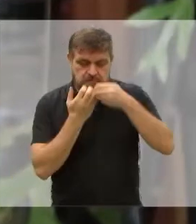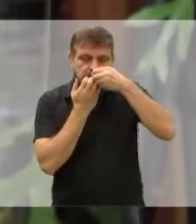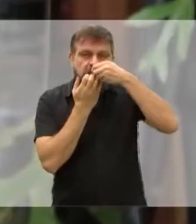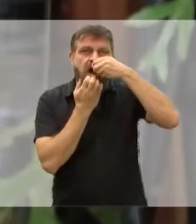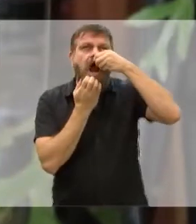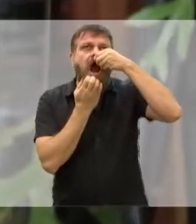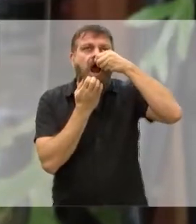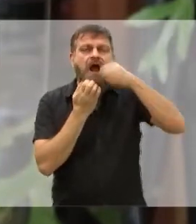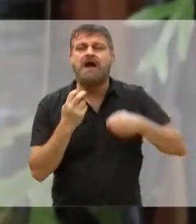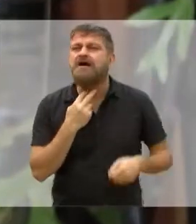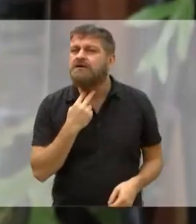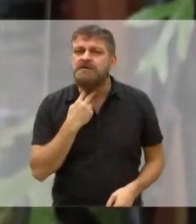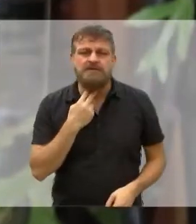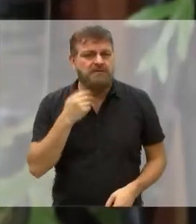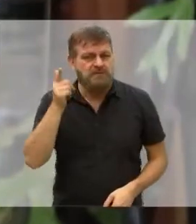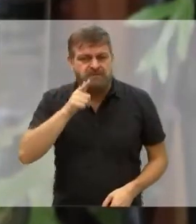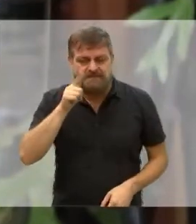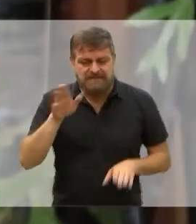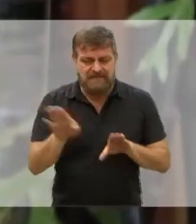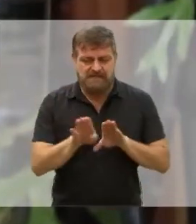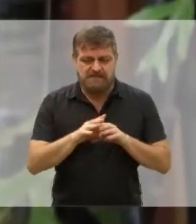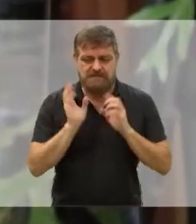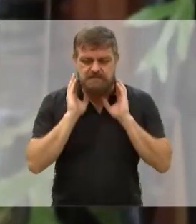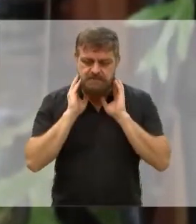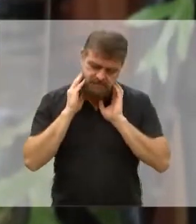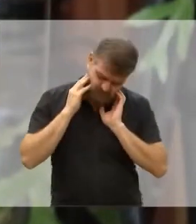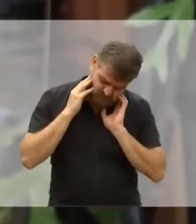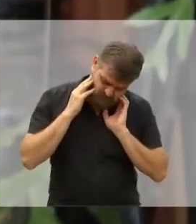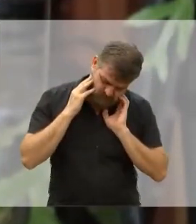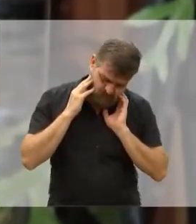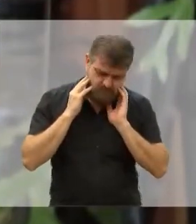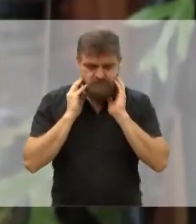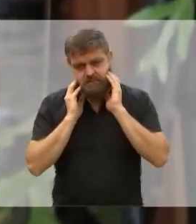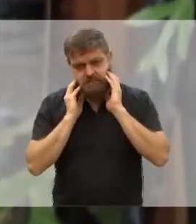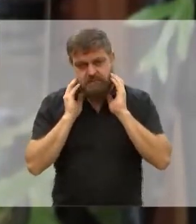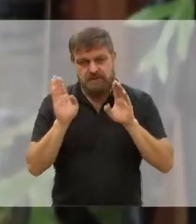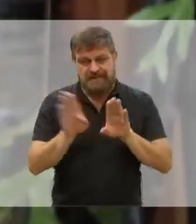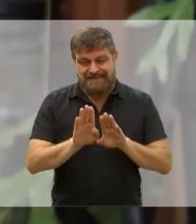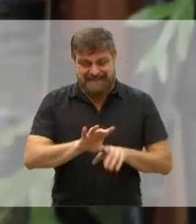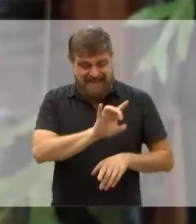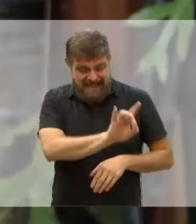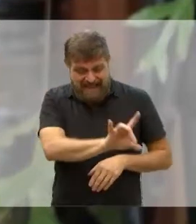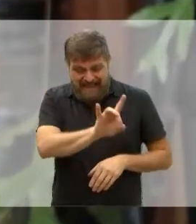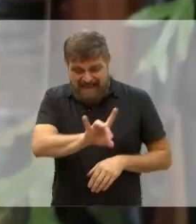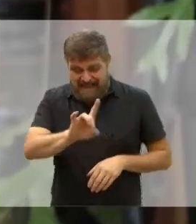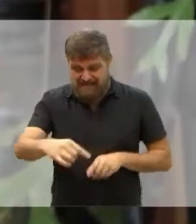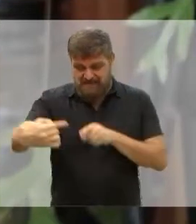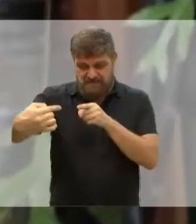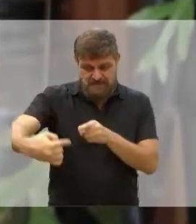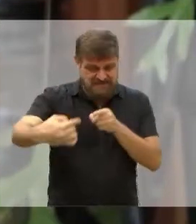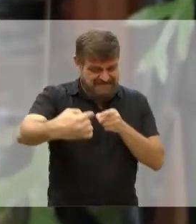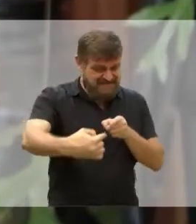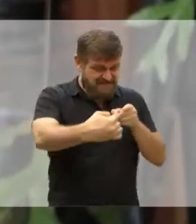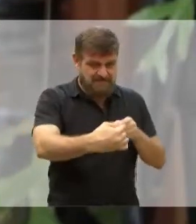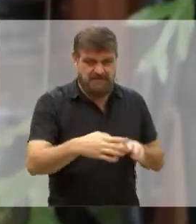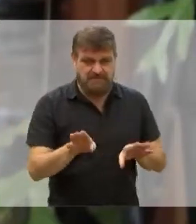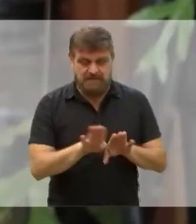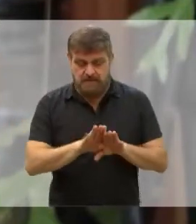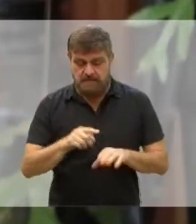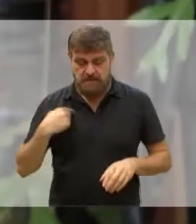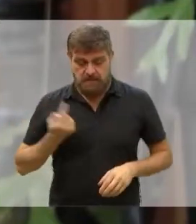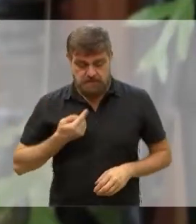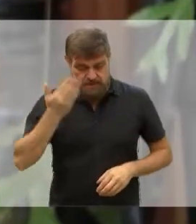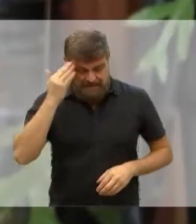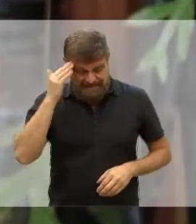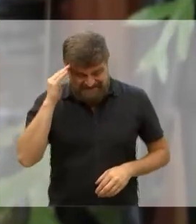a boca direito, a questão postural ou de locomoção. Então, cada um vai ter um desafio. Agora, a questão é